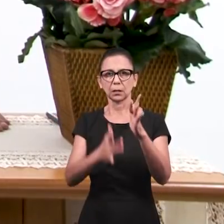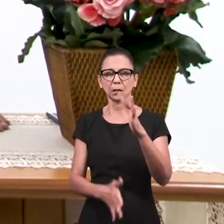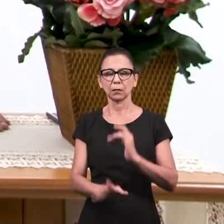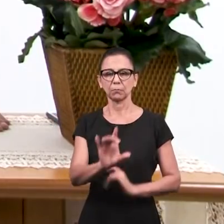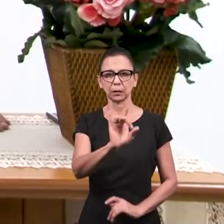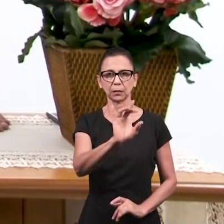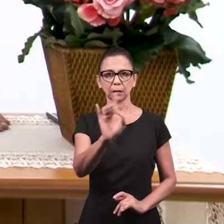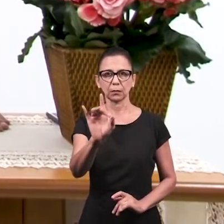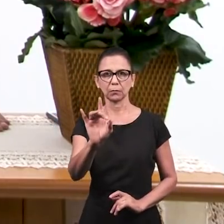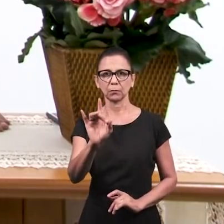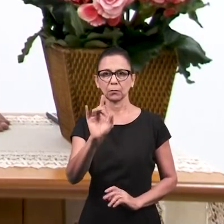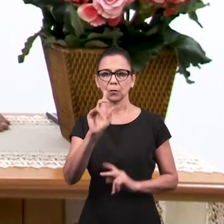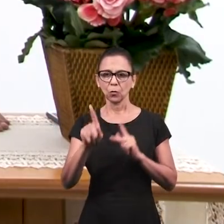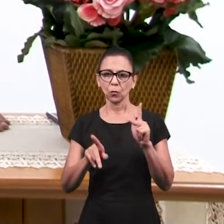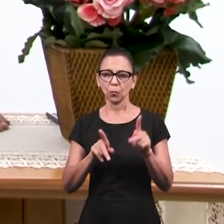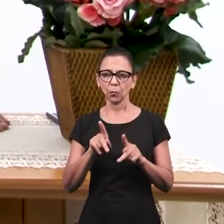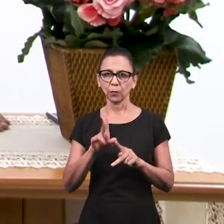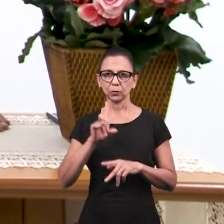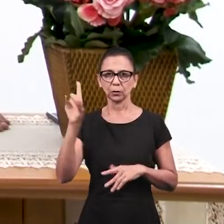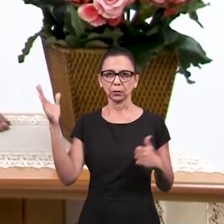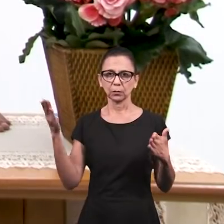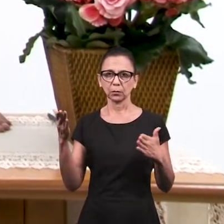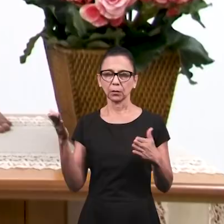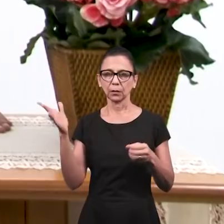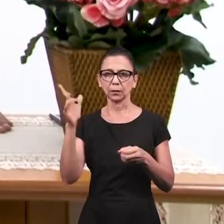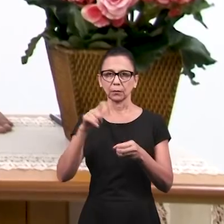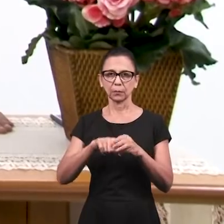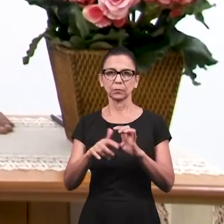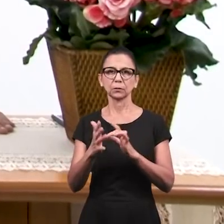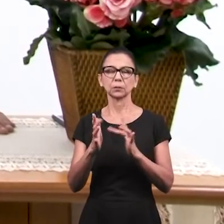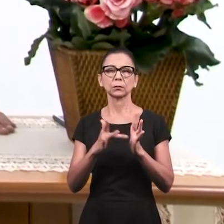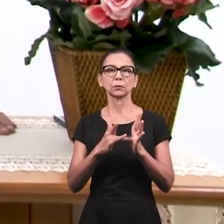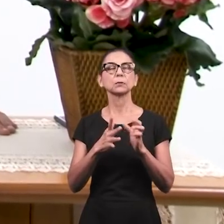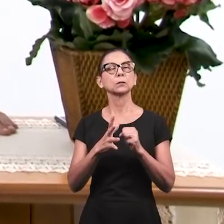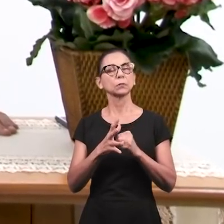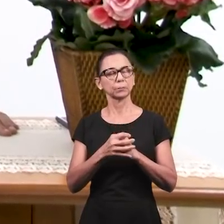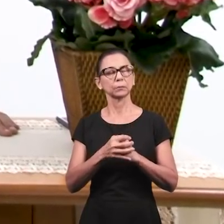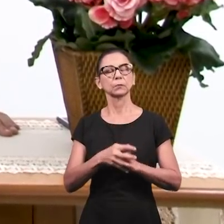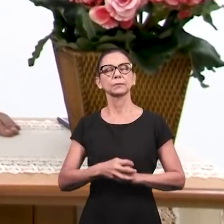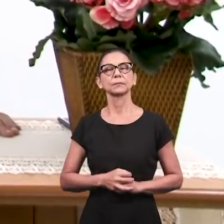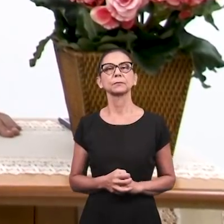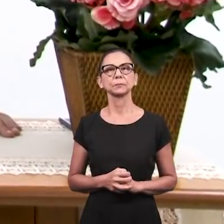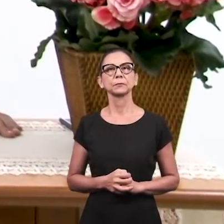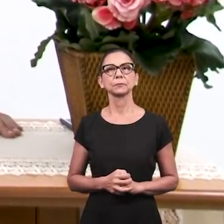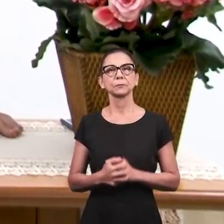cada um de vós, com todo o povo de Deus, desde agora e até a volta do Senhor